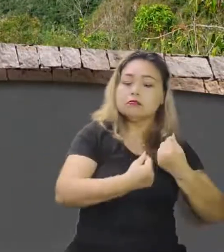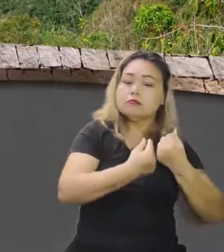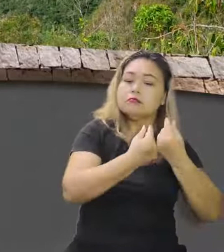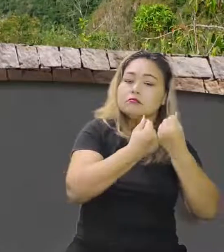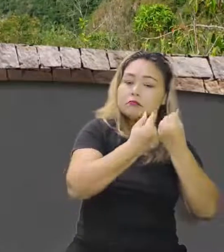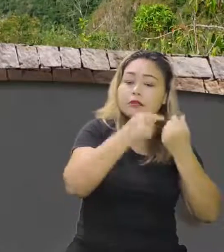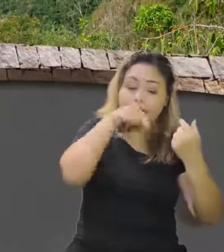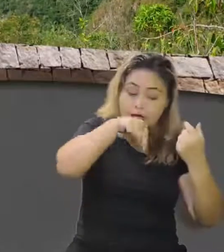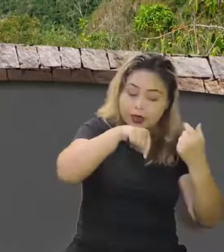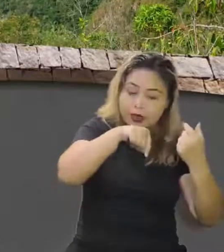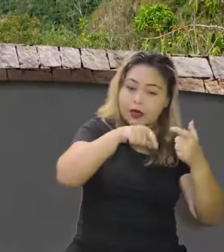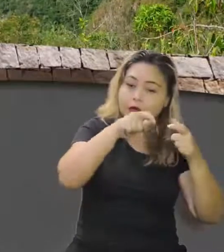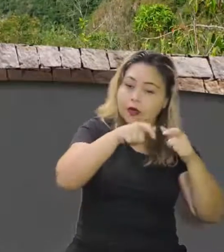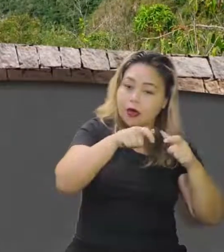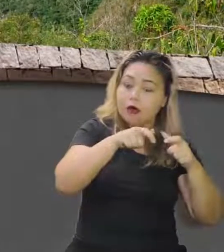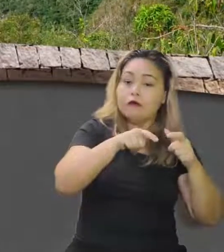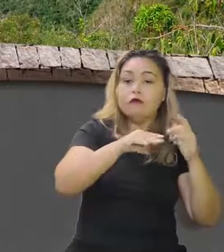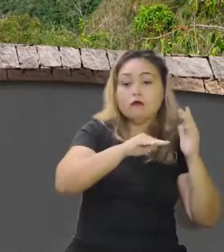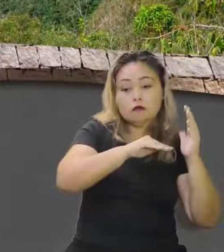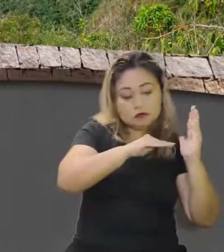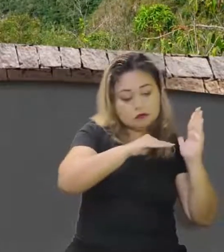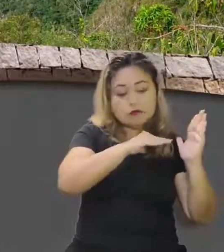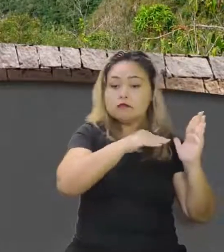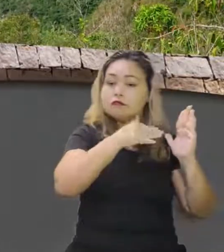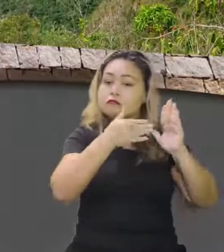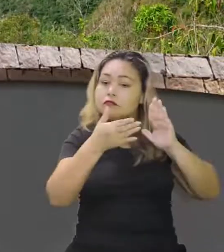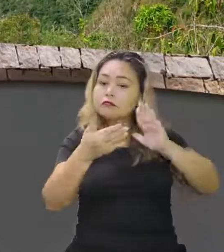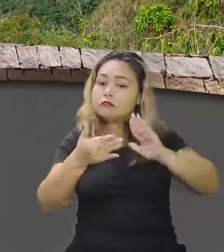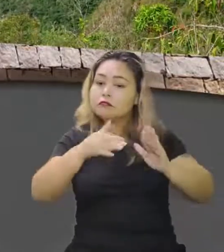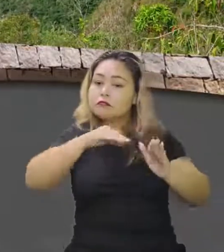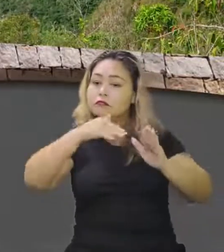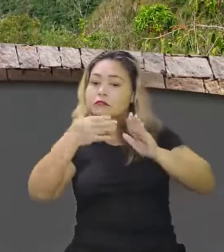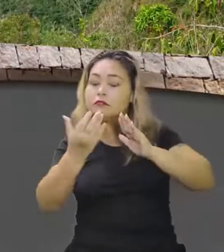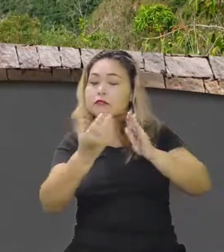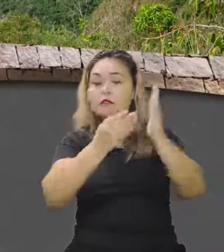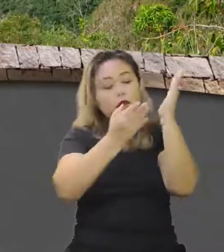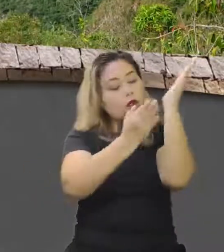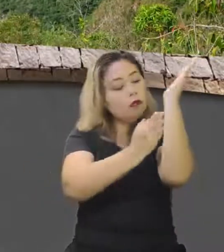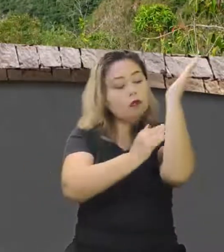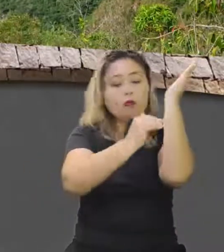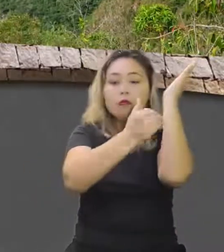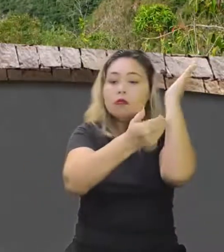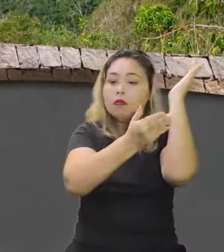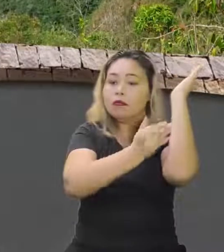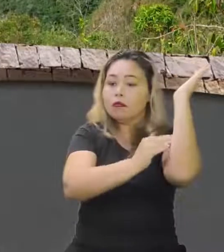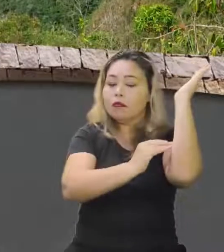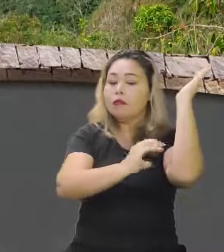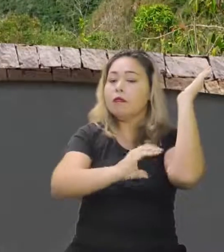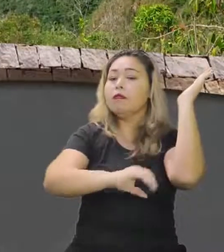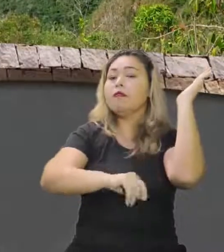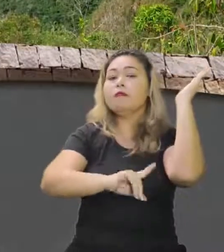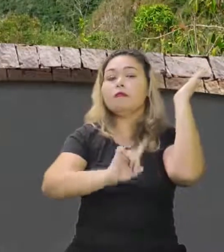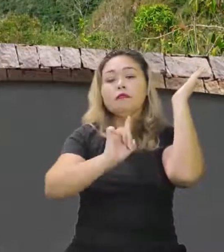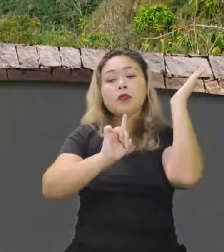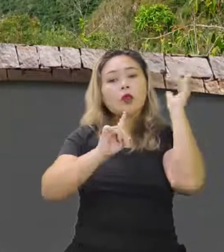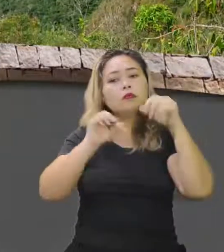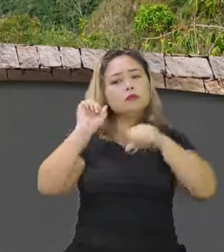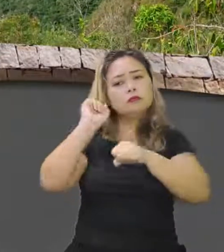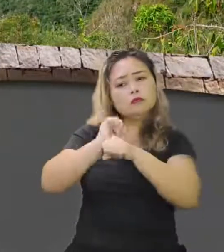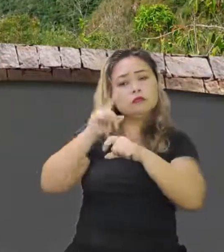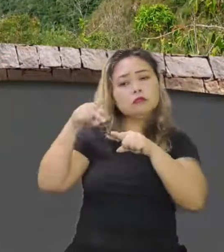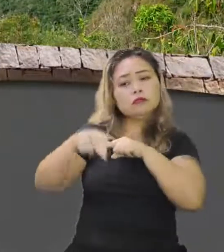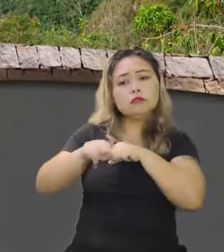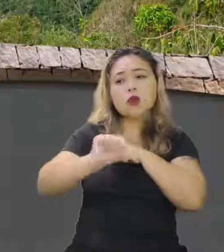nome de ciclo da borracha. Como ele foi interrompido, e os caras foram buscar látex em